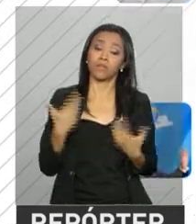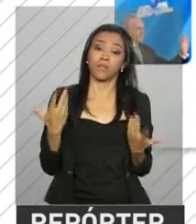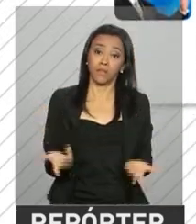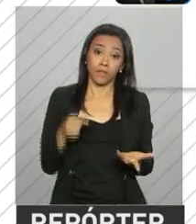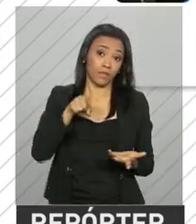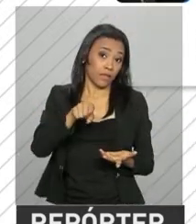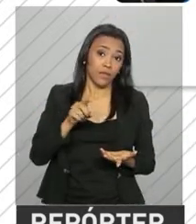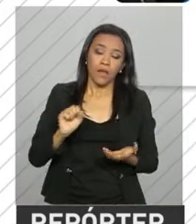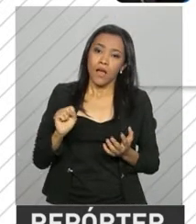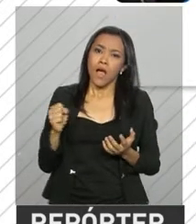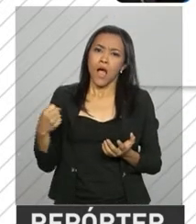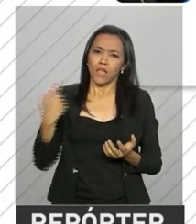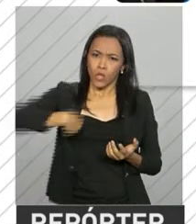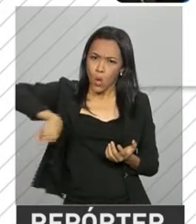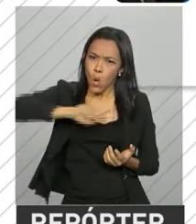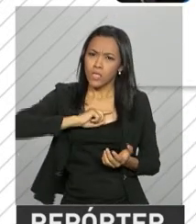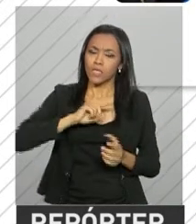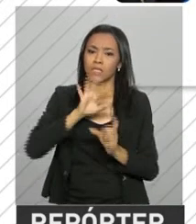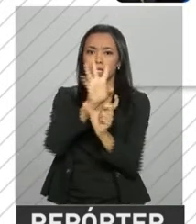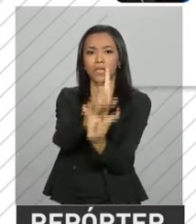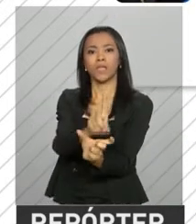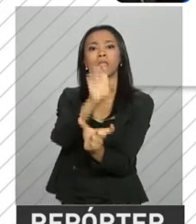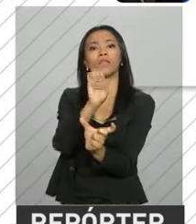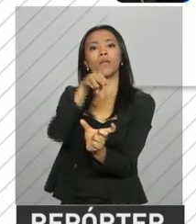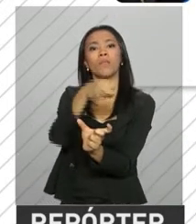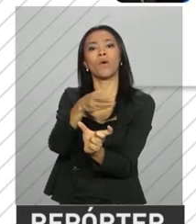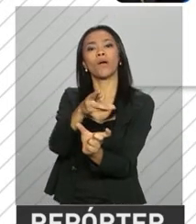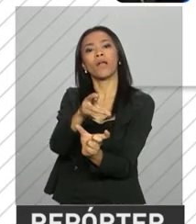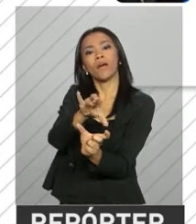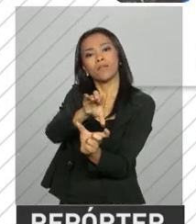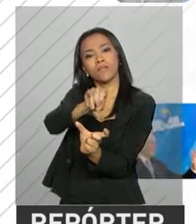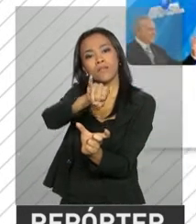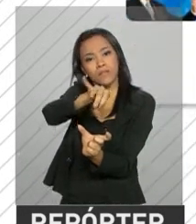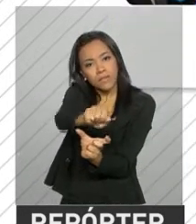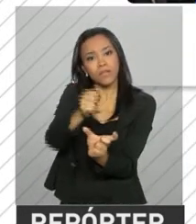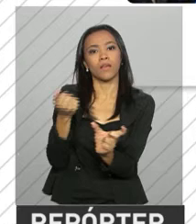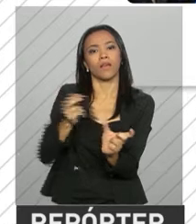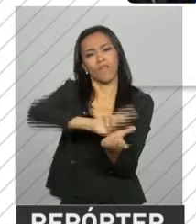e a vitalidade da nossa democracia uma vez. E